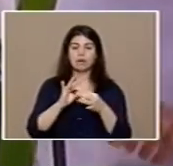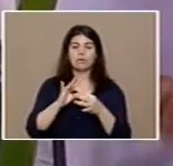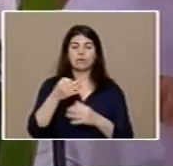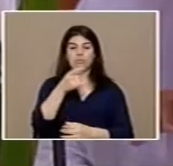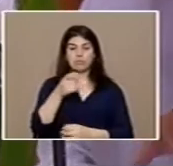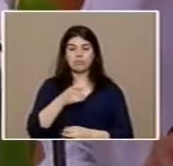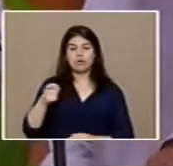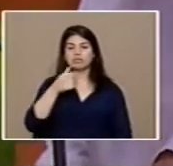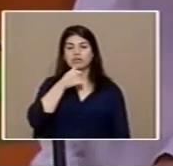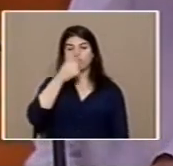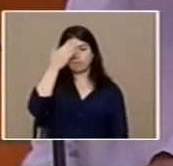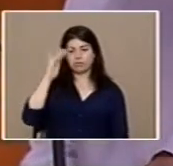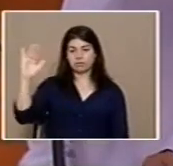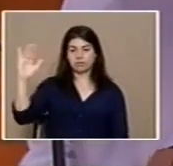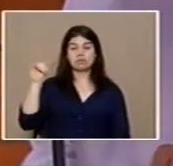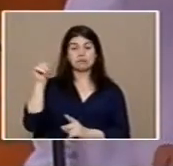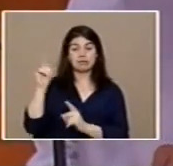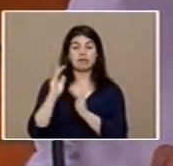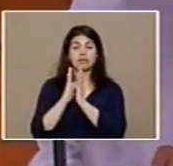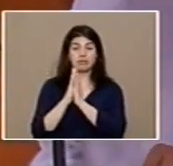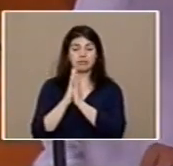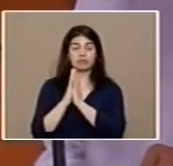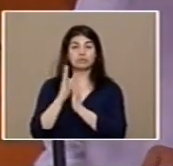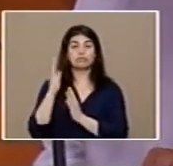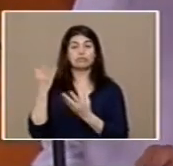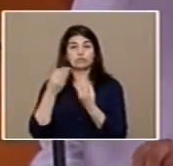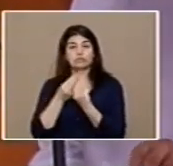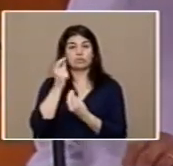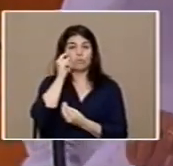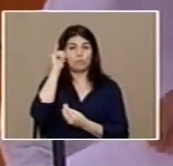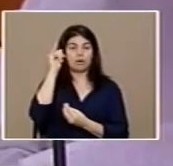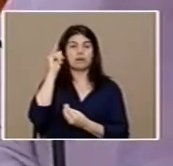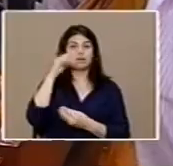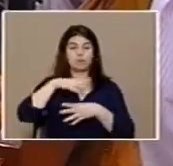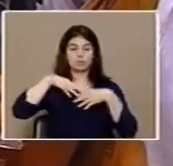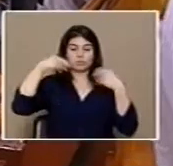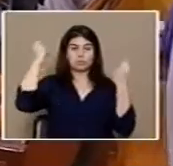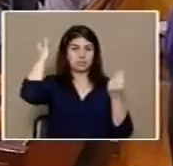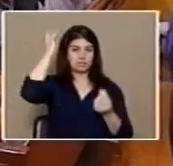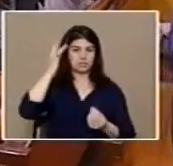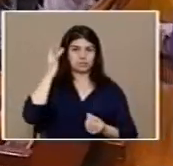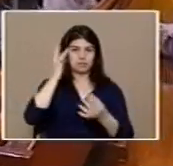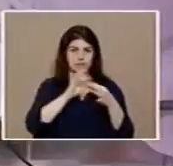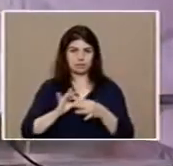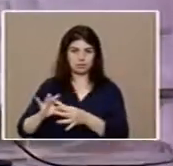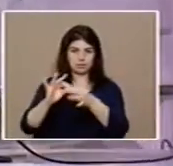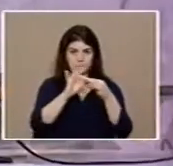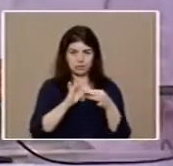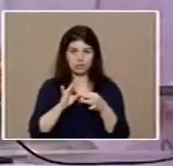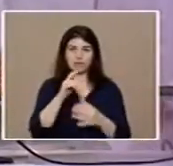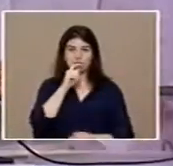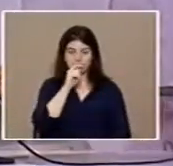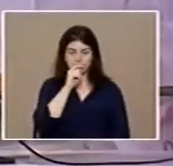segundo a vossa vontade vós que sois Deus com o pai na unidade do Espírito Santo a paz do Senhor